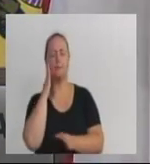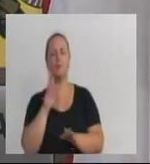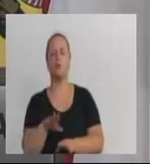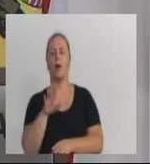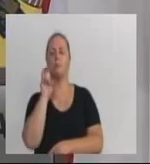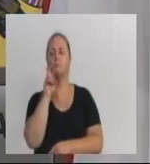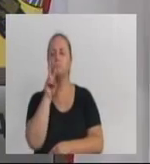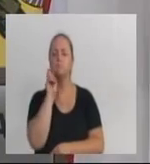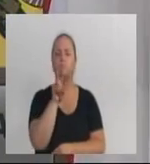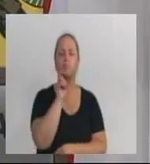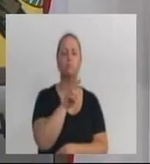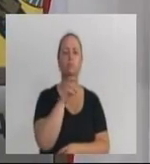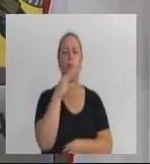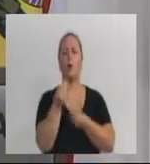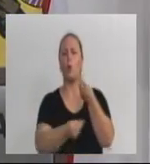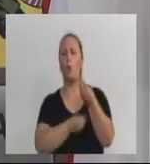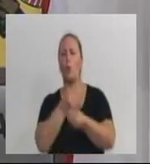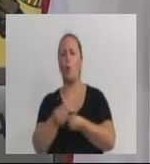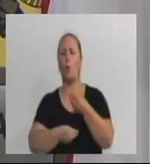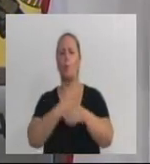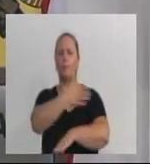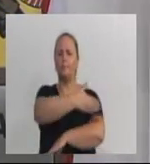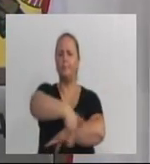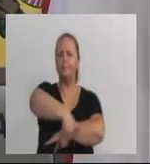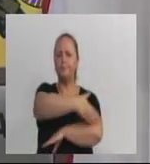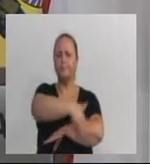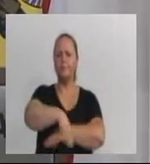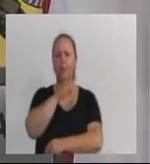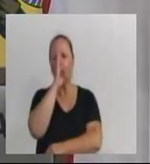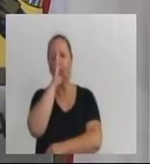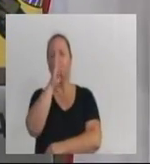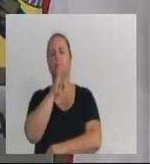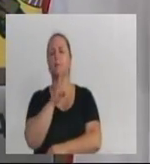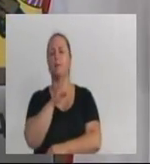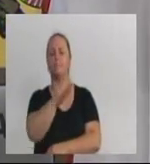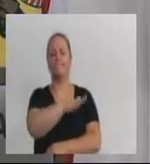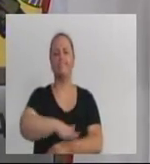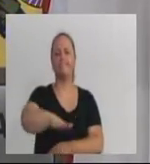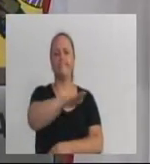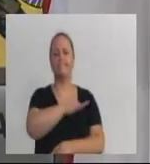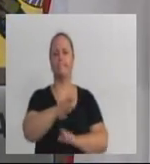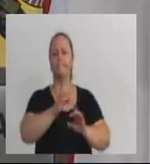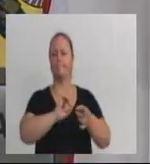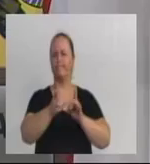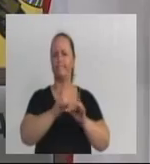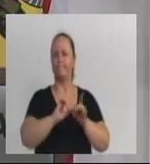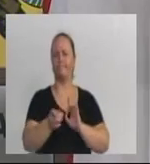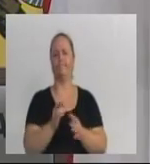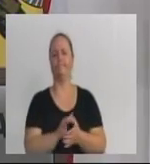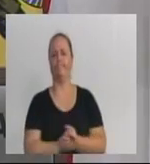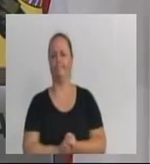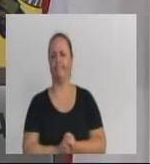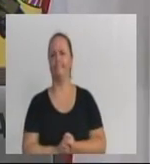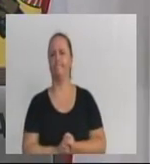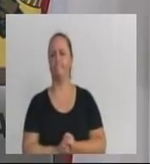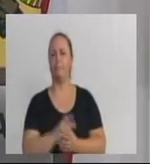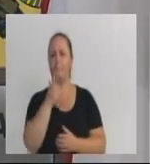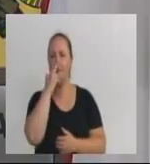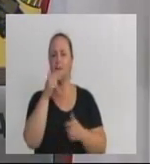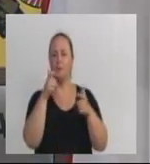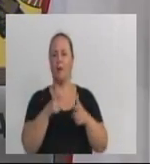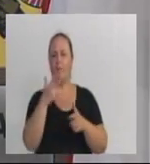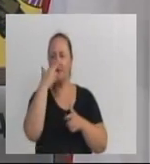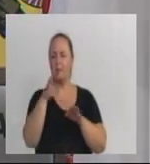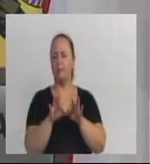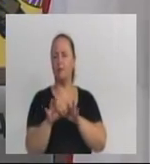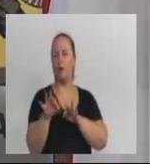acompanhado o que acontece na beira, principalmente nas vias, em condições mais ermo, no município de